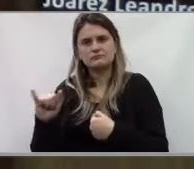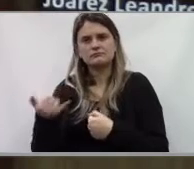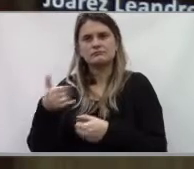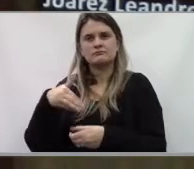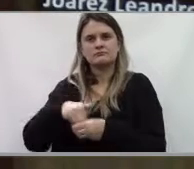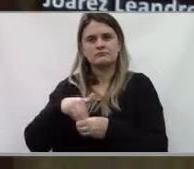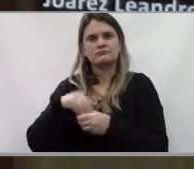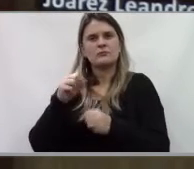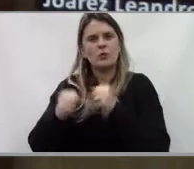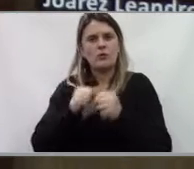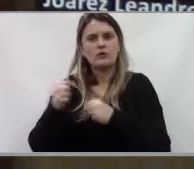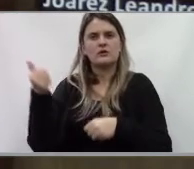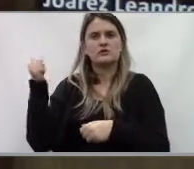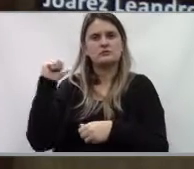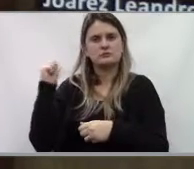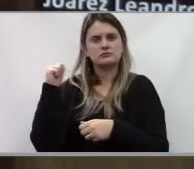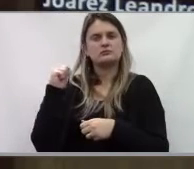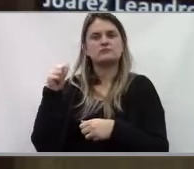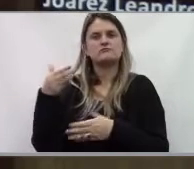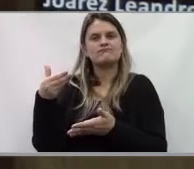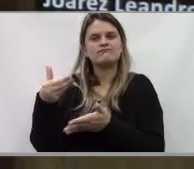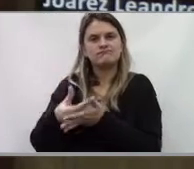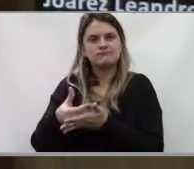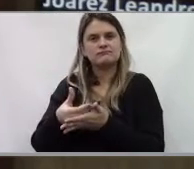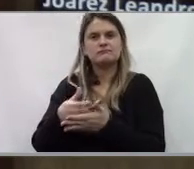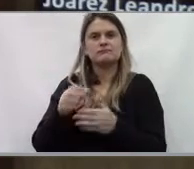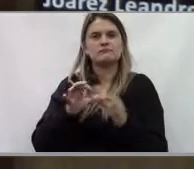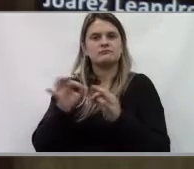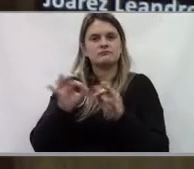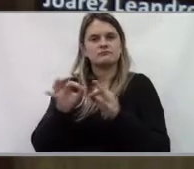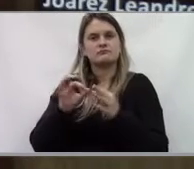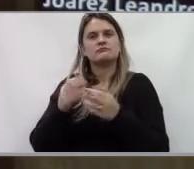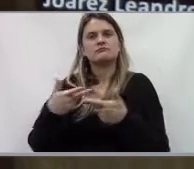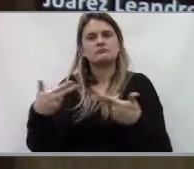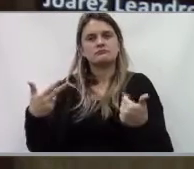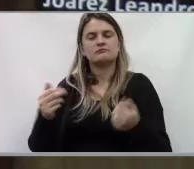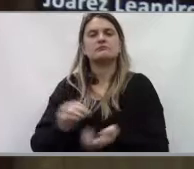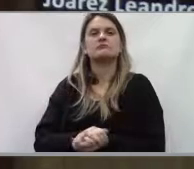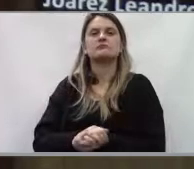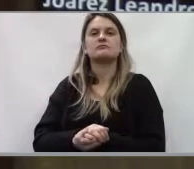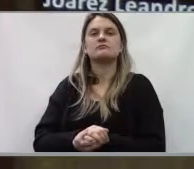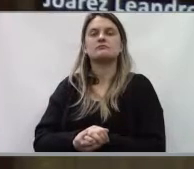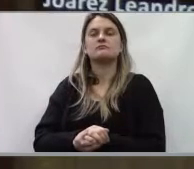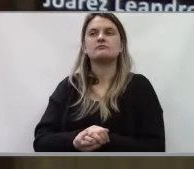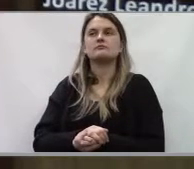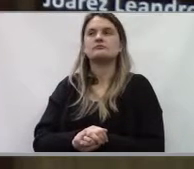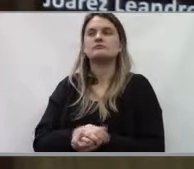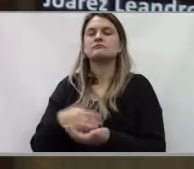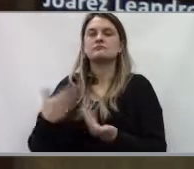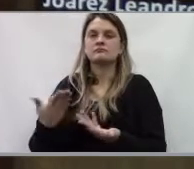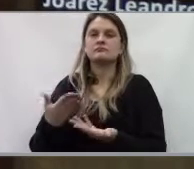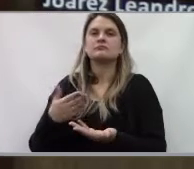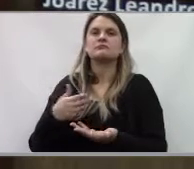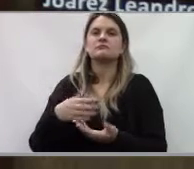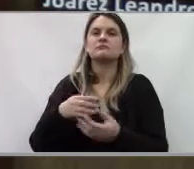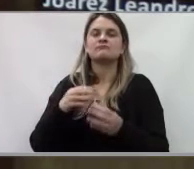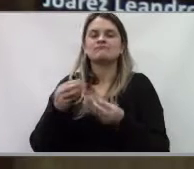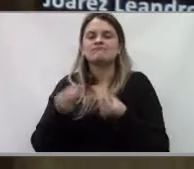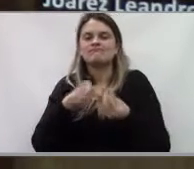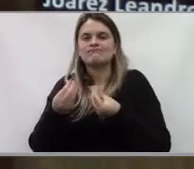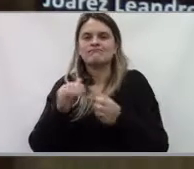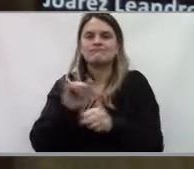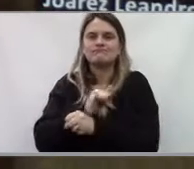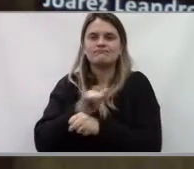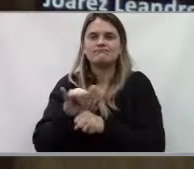onde nós podemos correr ainda atrás de recursos para que as coisas possam acontecer. Então, iniciamos